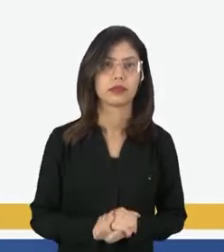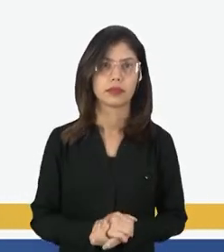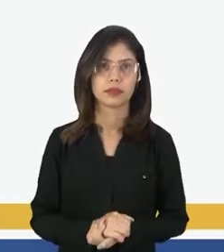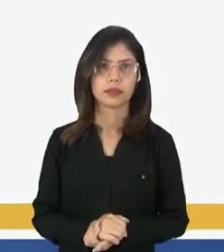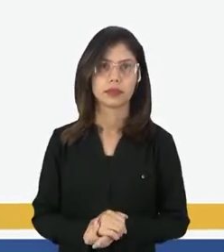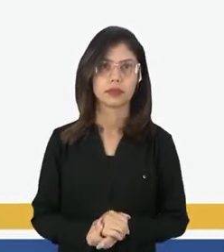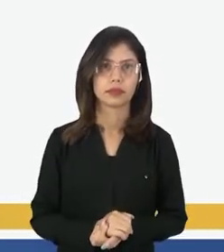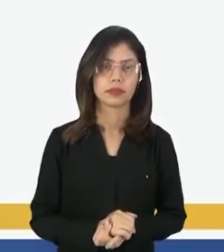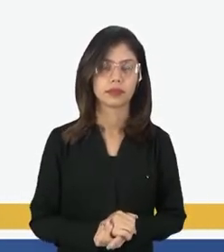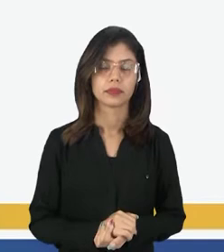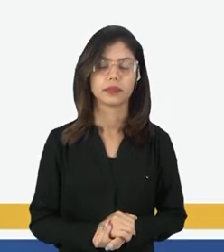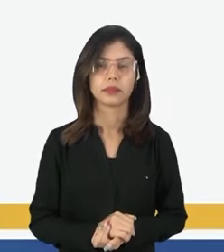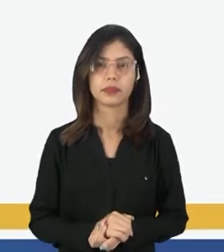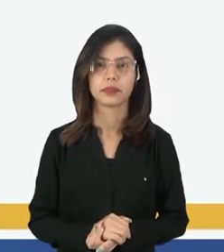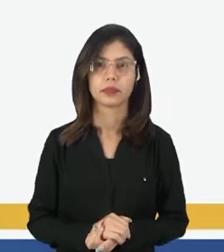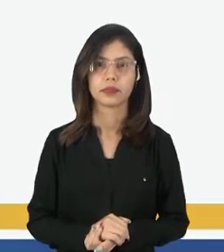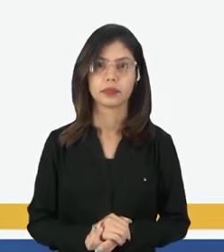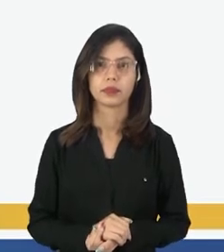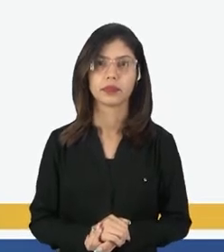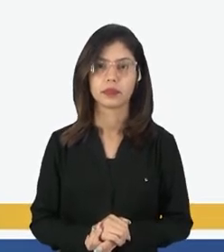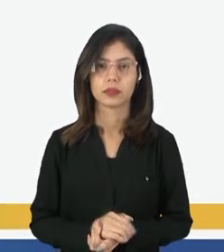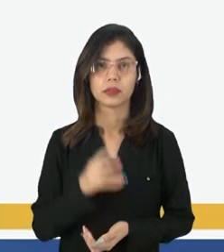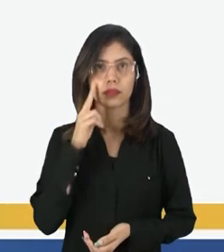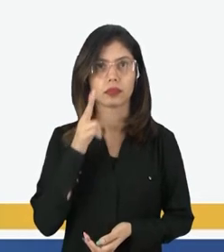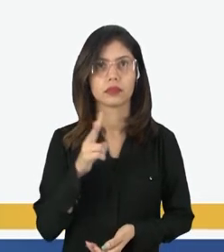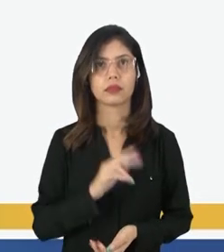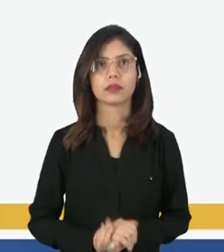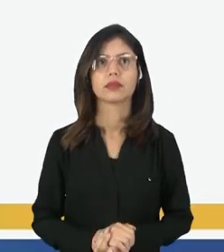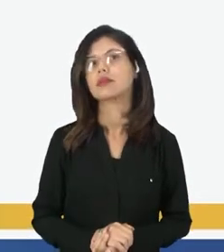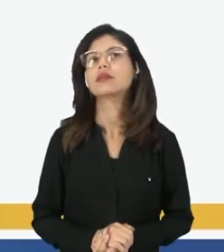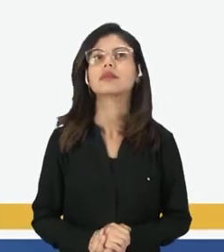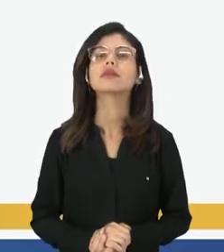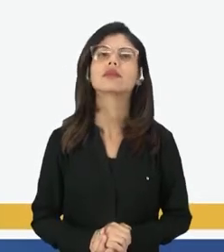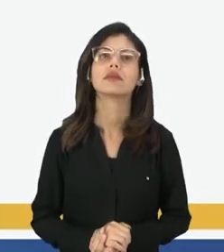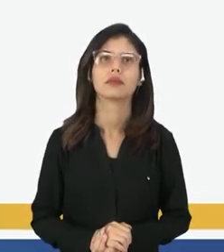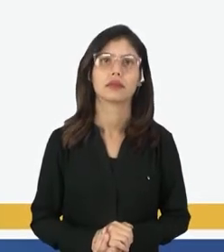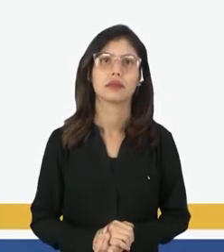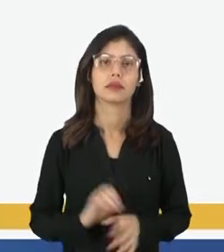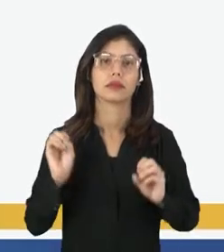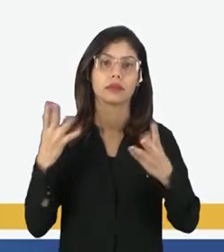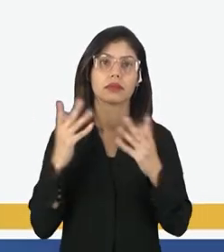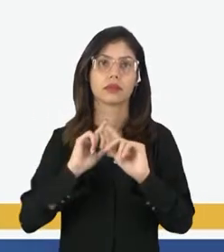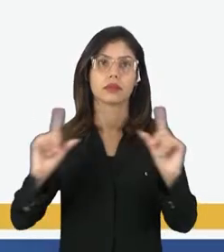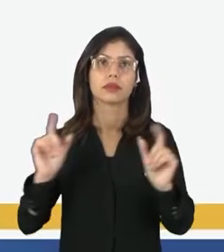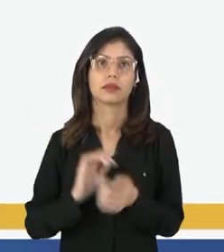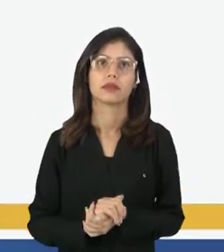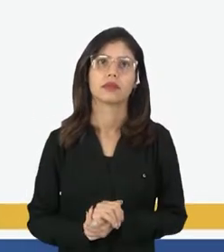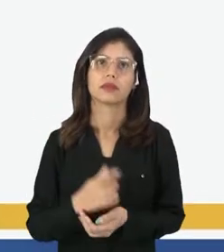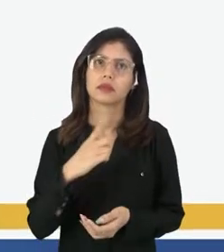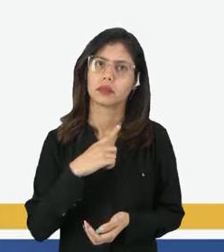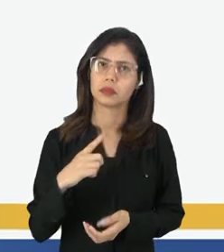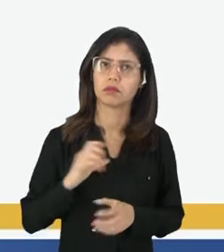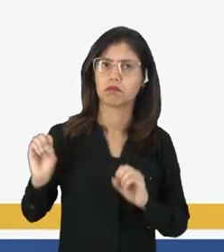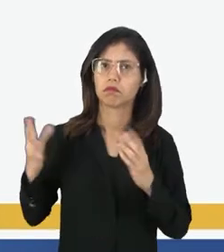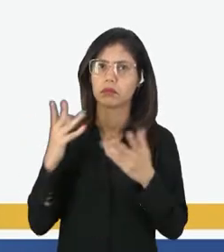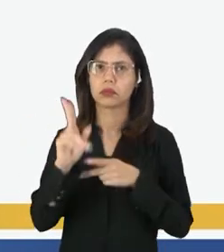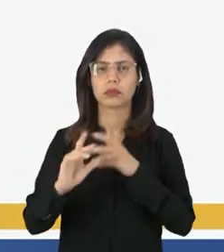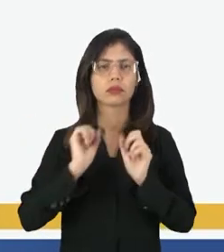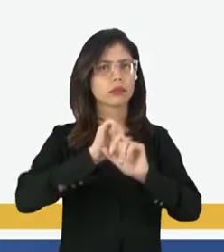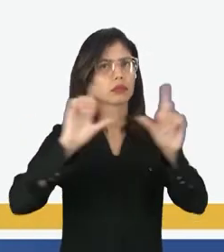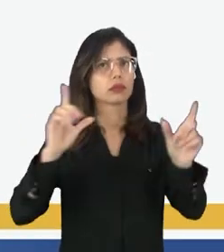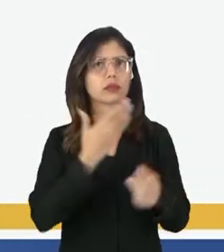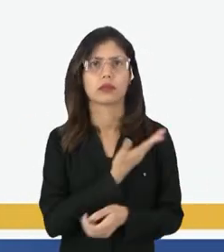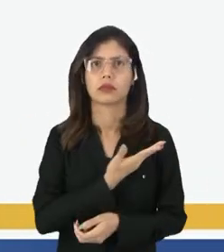toda elegante enfeitado né Vamos lá para historinha A Festa no Céu Oi tia deu uma